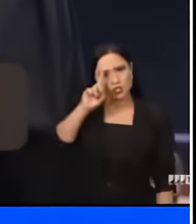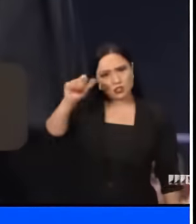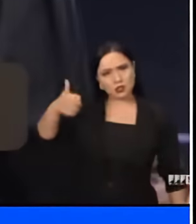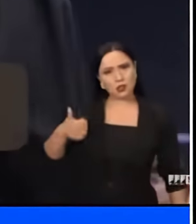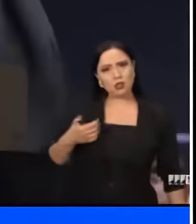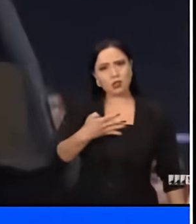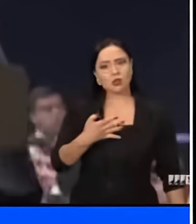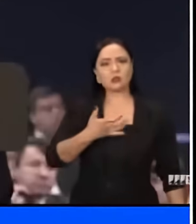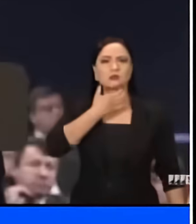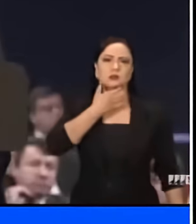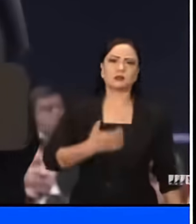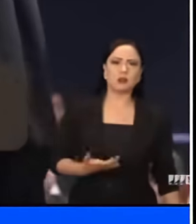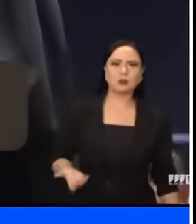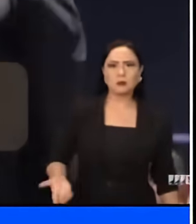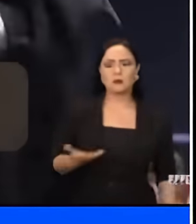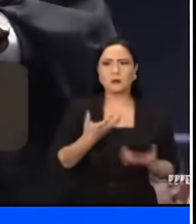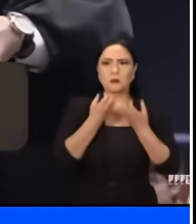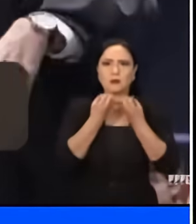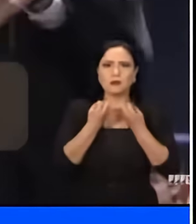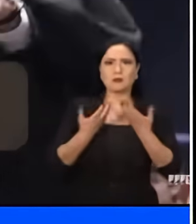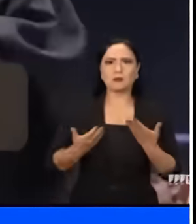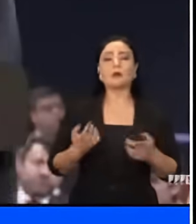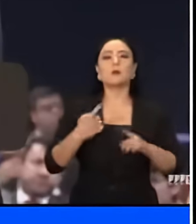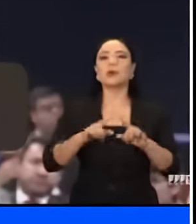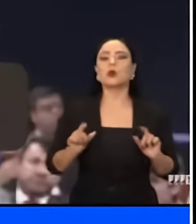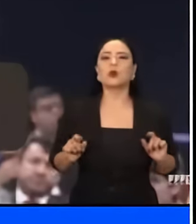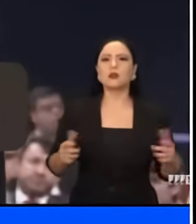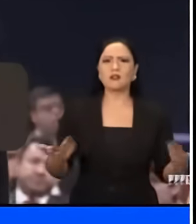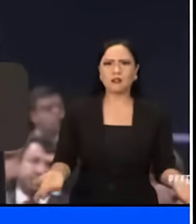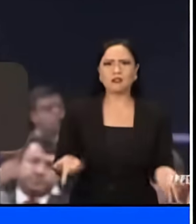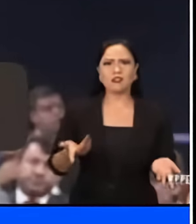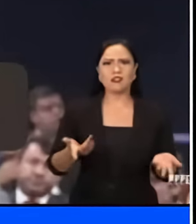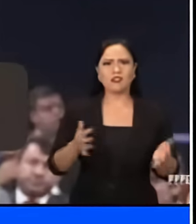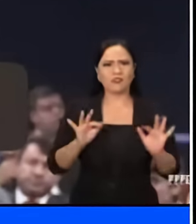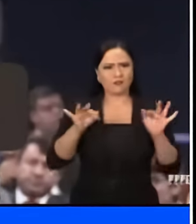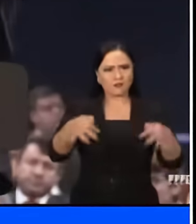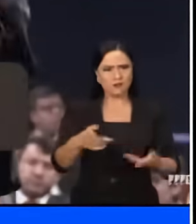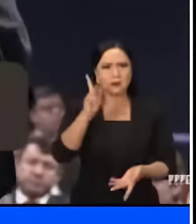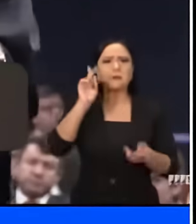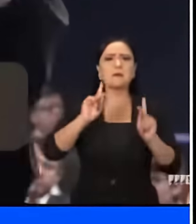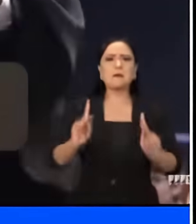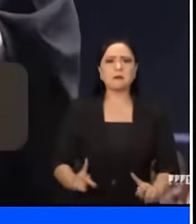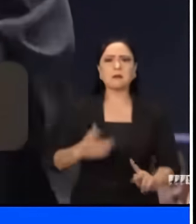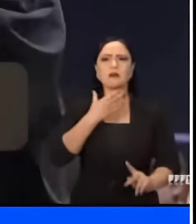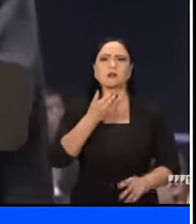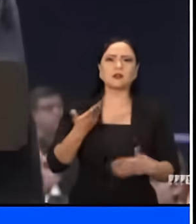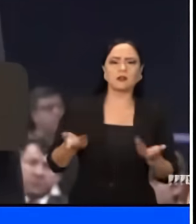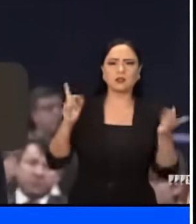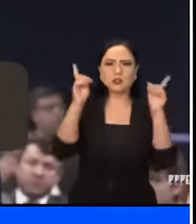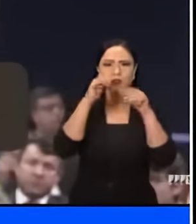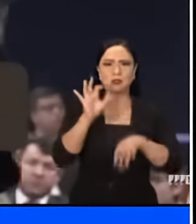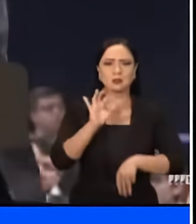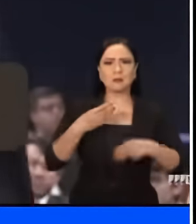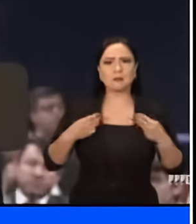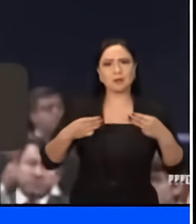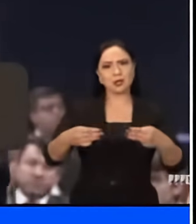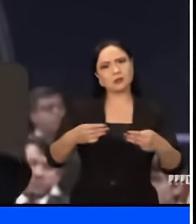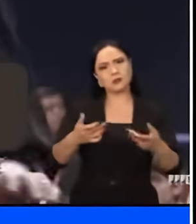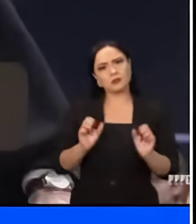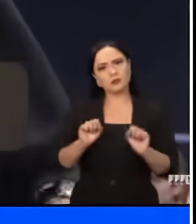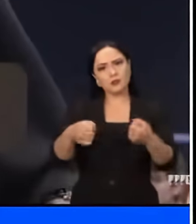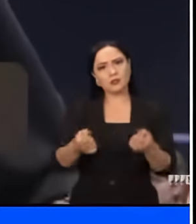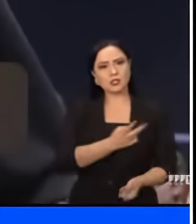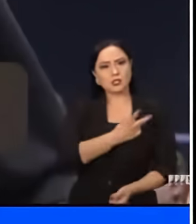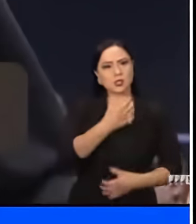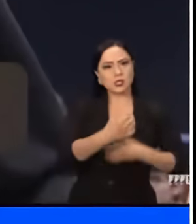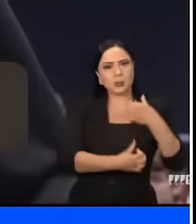dezembro. Foi muito bem, porque o que roubava a paz do general Paulo Sérgio? Quão difícil foi ser ministro da Defesa no segundo semestre de